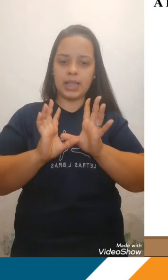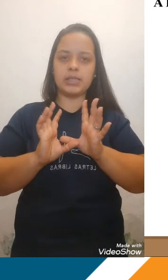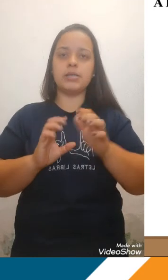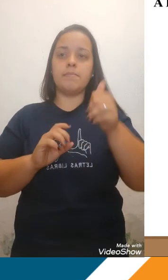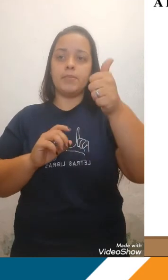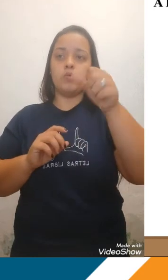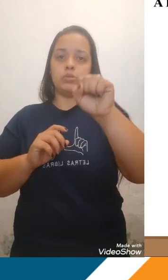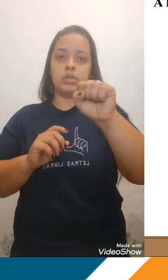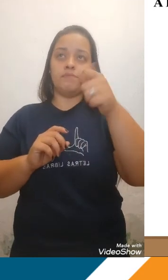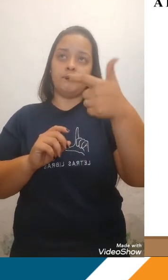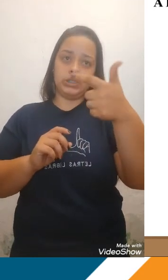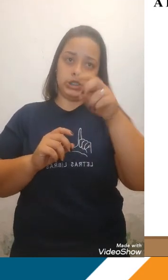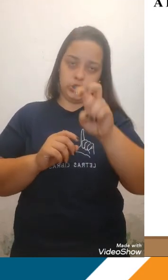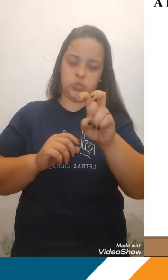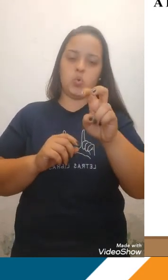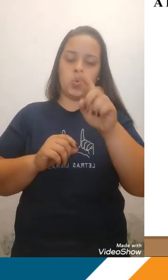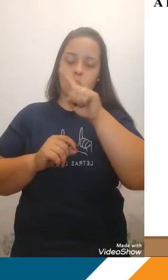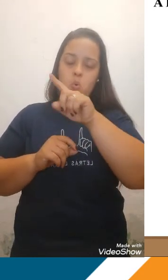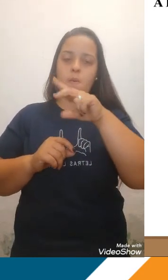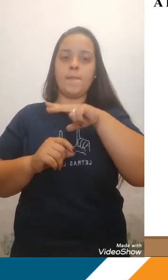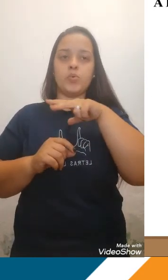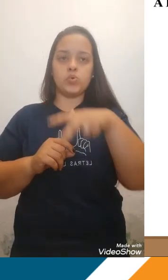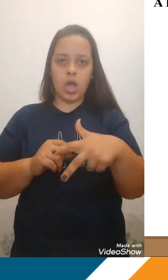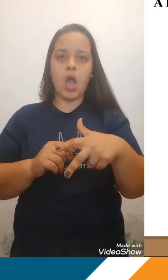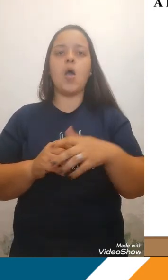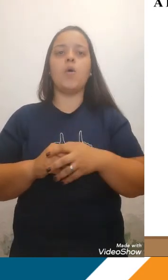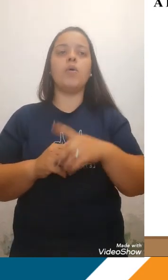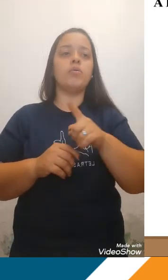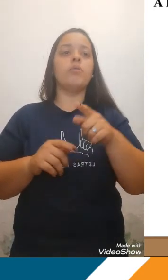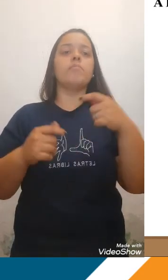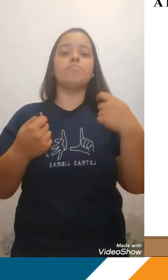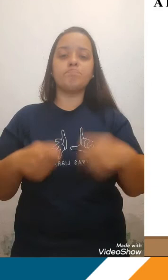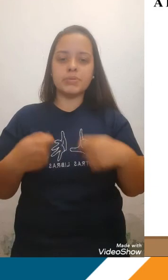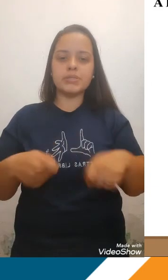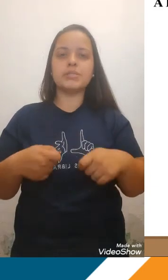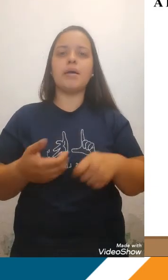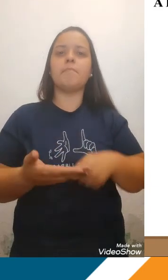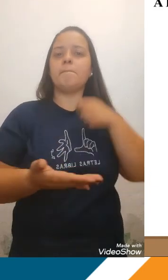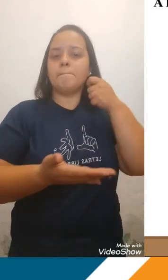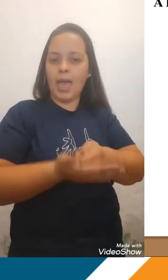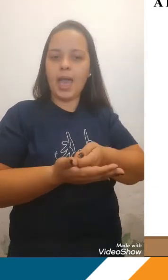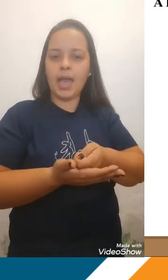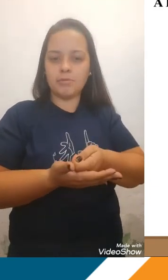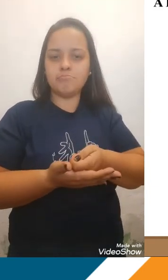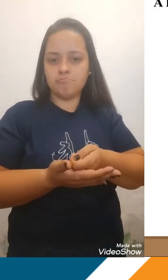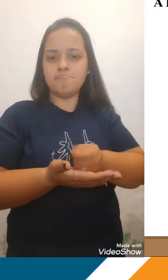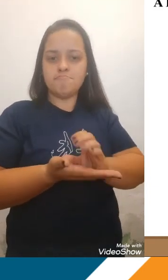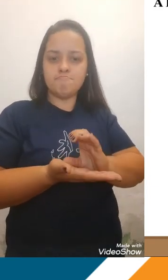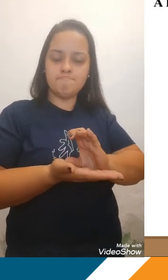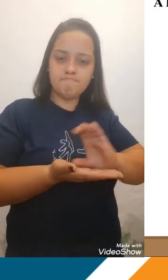em 1825, por parte de Portugal. Contudo, precisou pagar pesada indenização para que